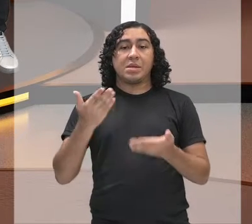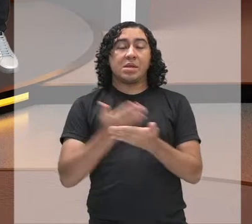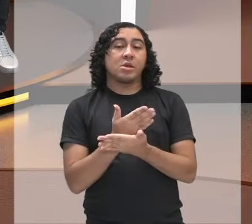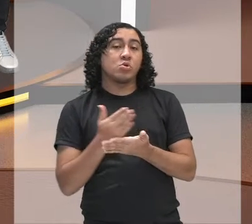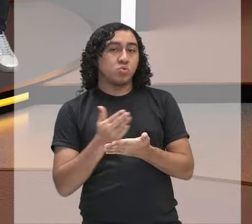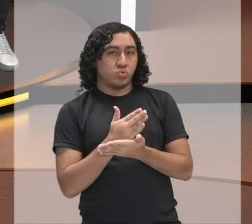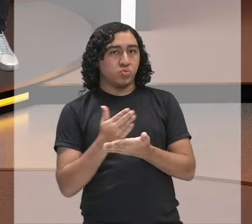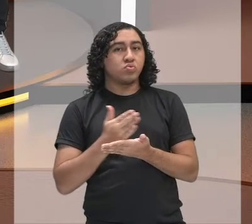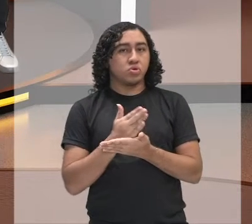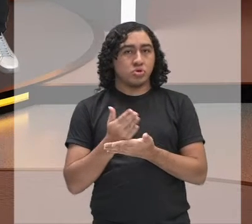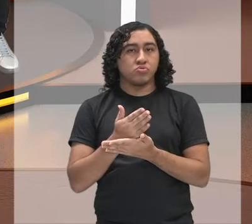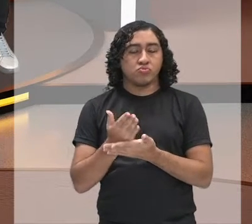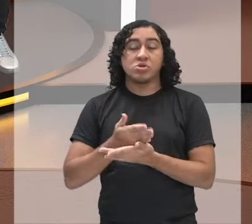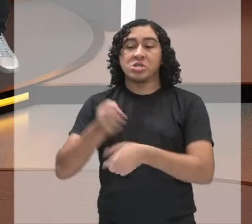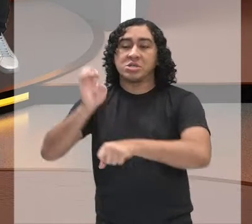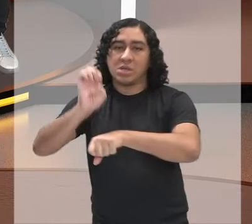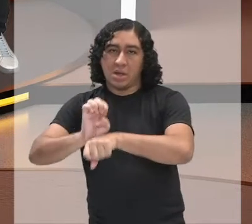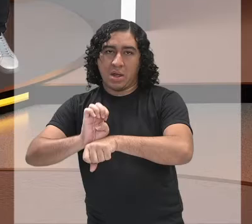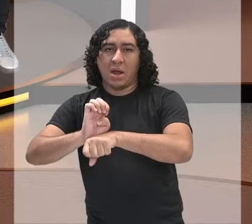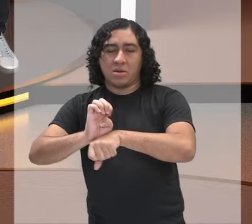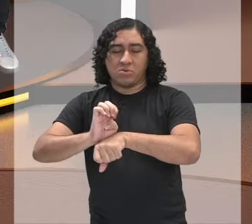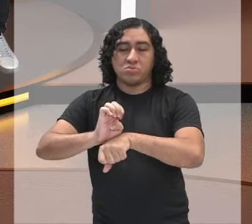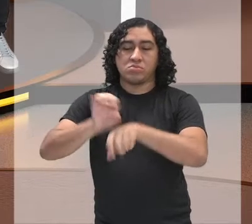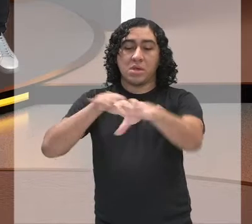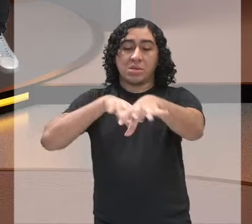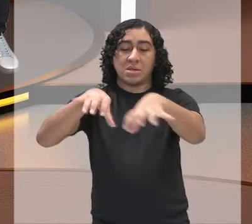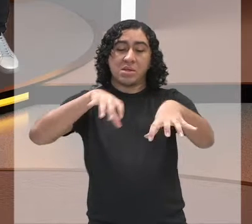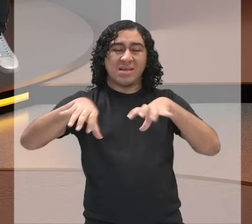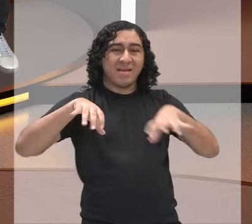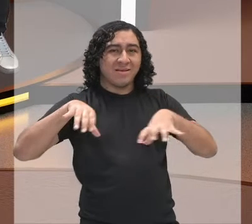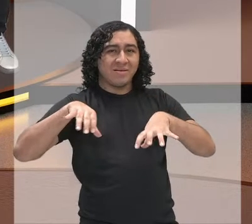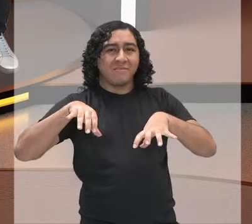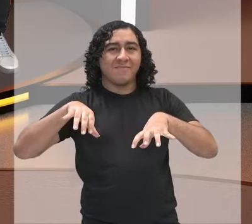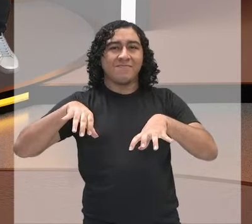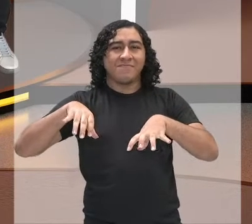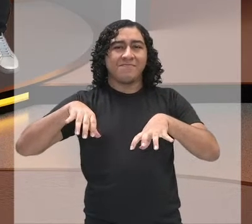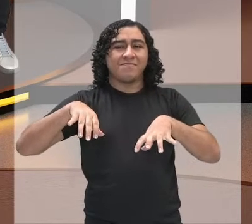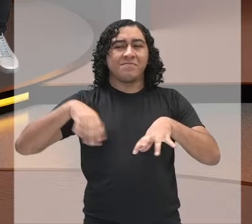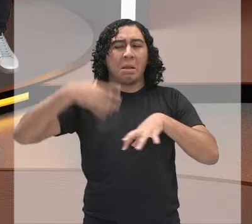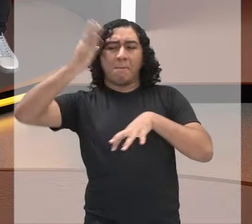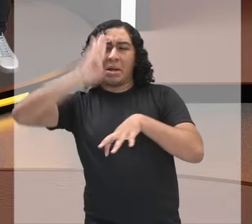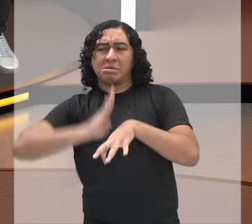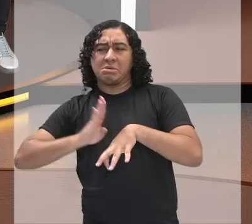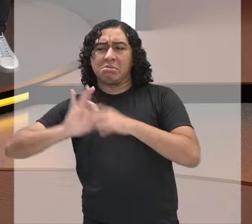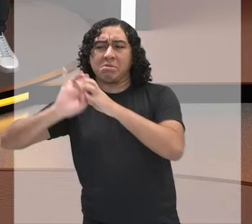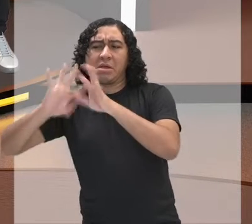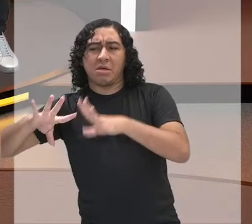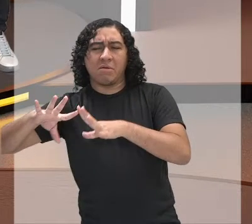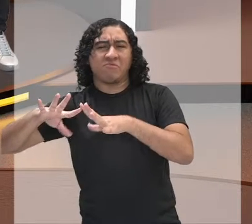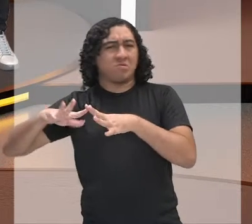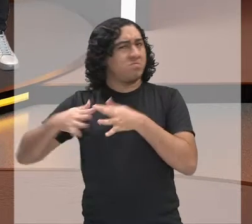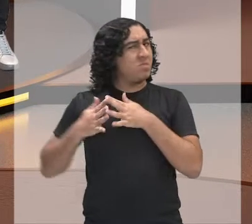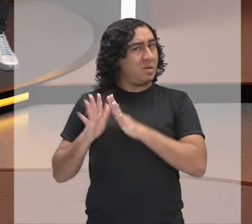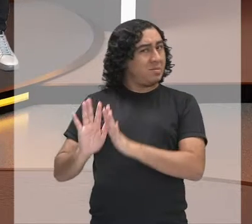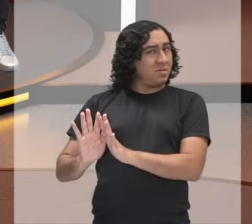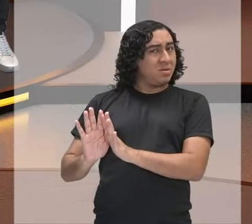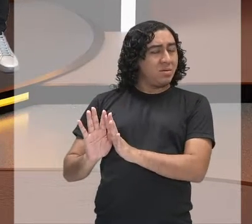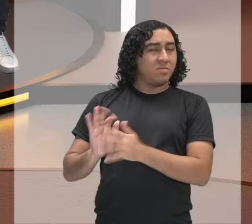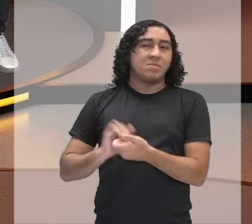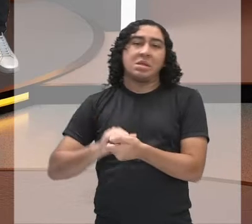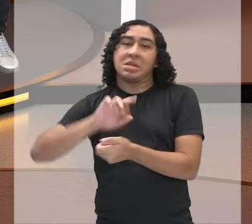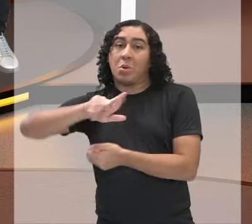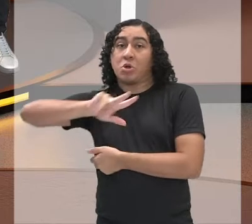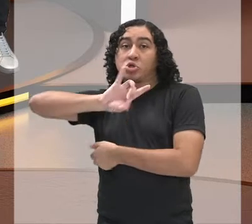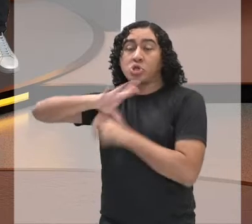Algumas províncias não aceitaram a questão da independência. Então, não foi só o grito, como nós falamos,